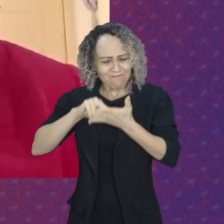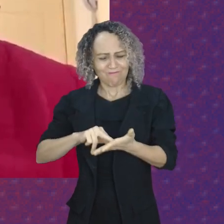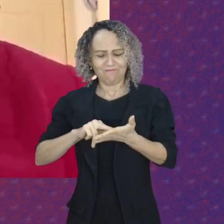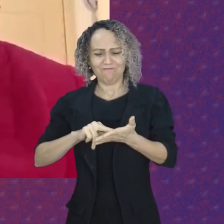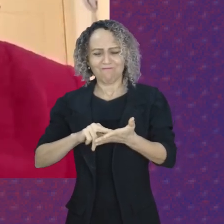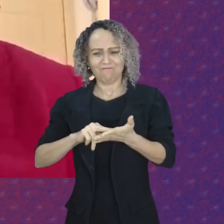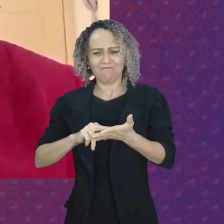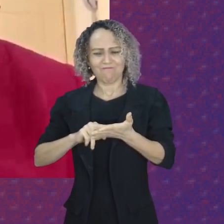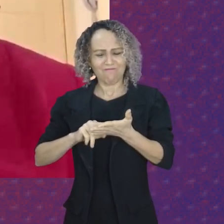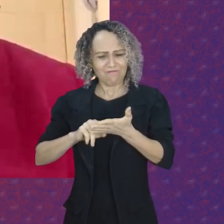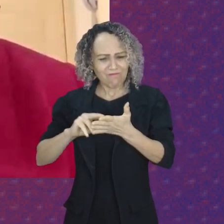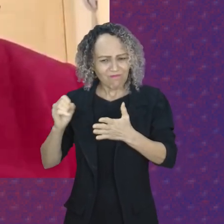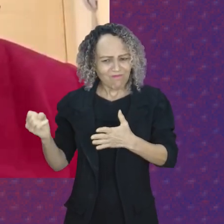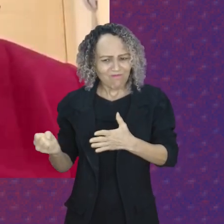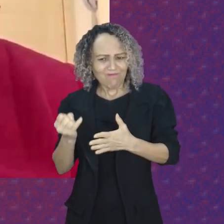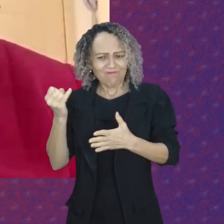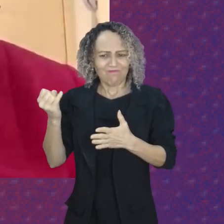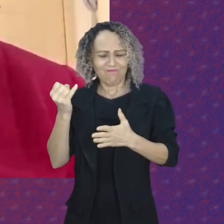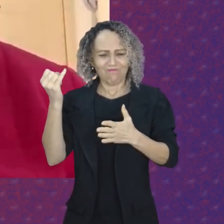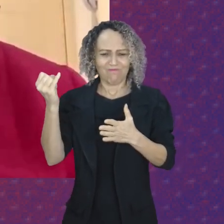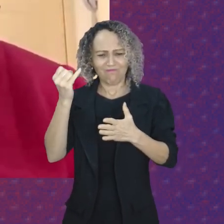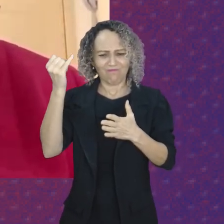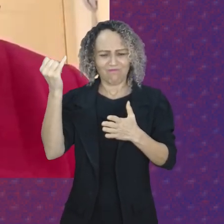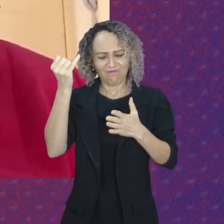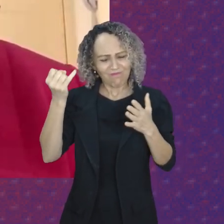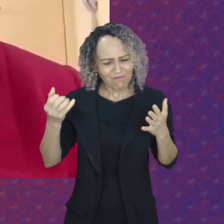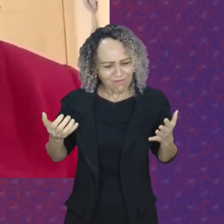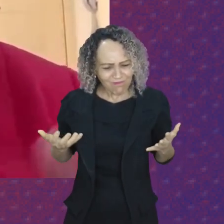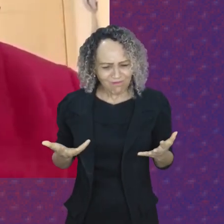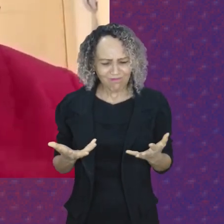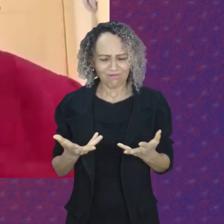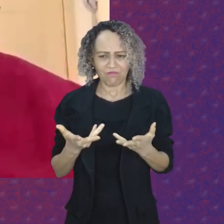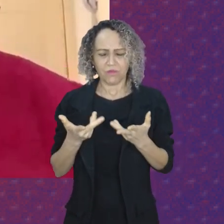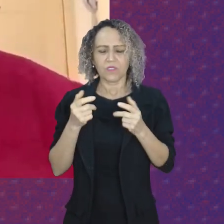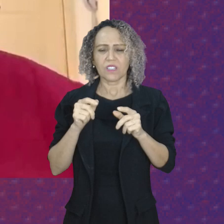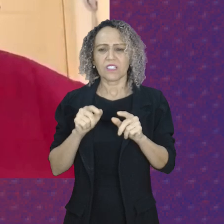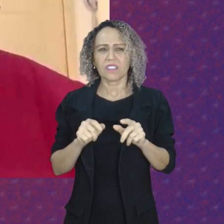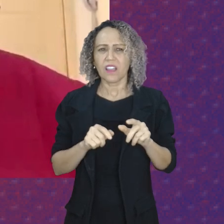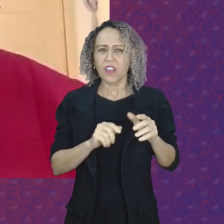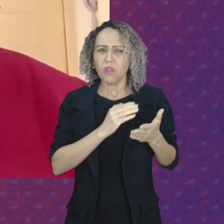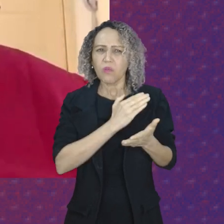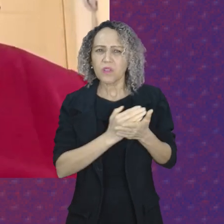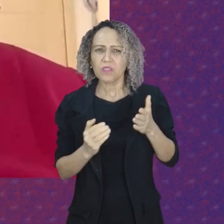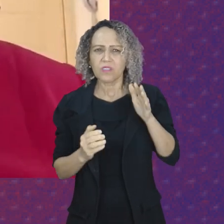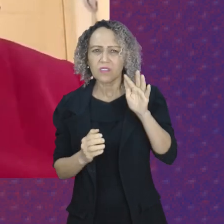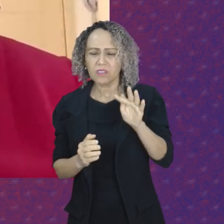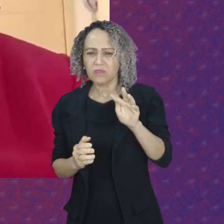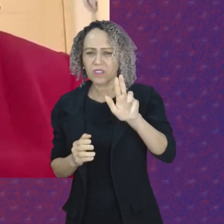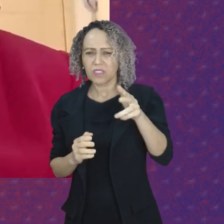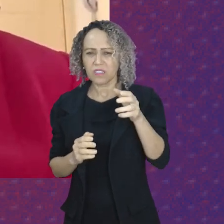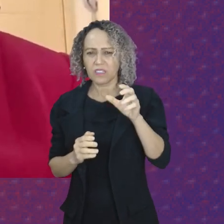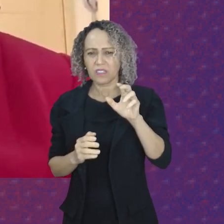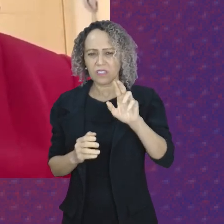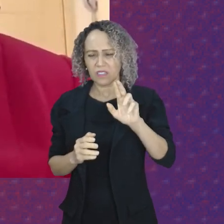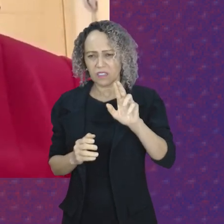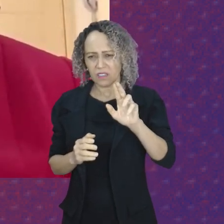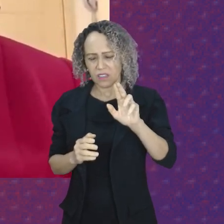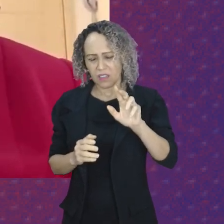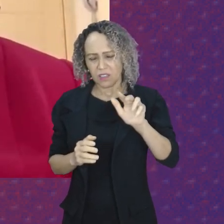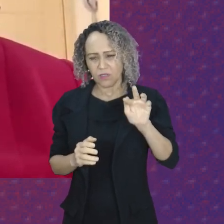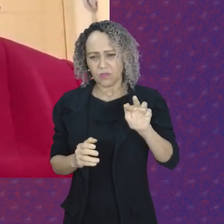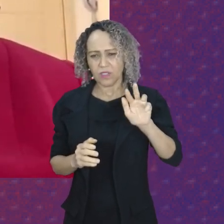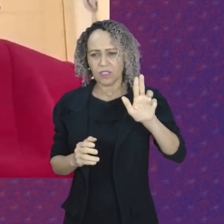Henrique, posteriormente, né, o presidente Luiz Inácio Lula da Silva e a presidenta Dilma. Então, quando a